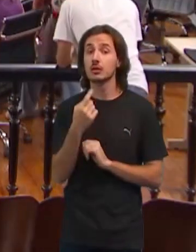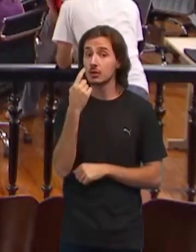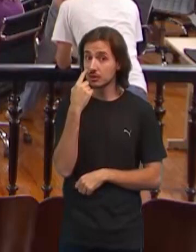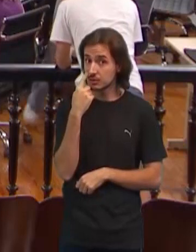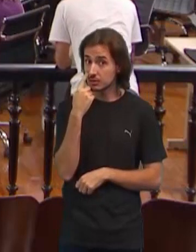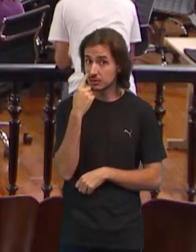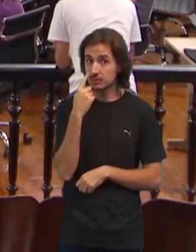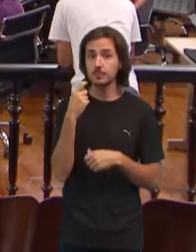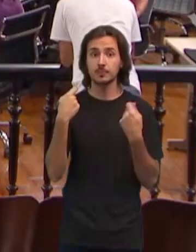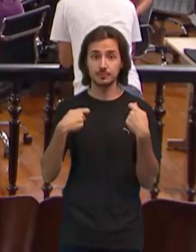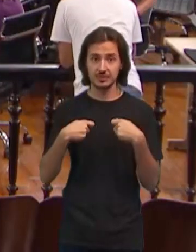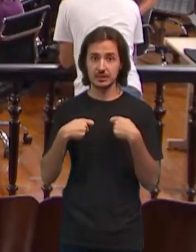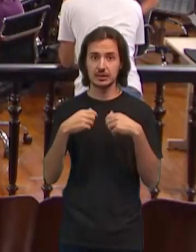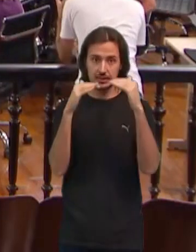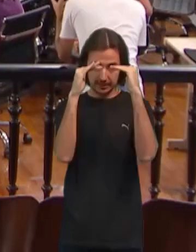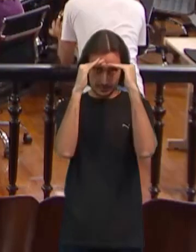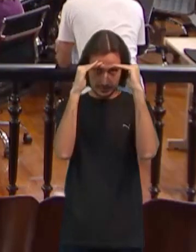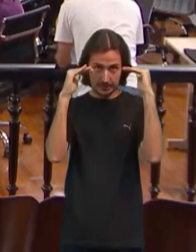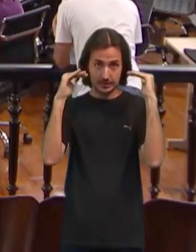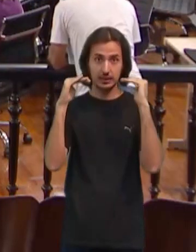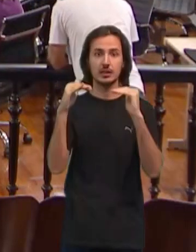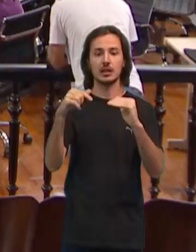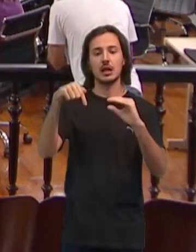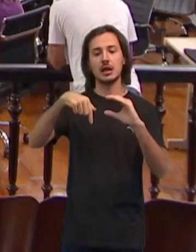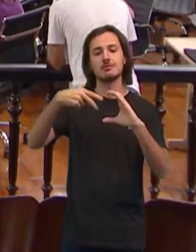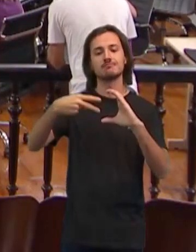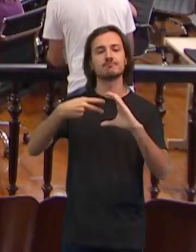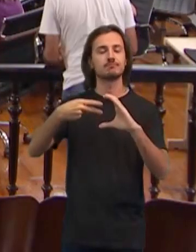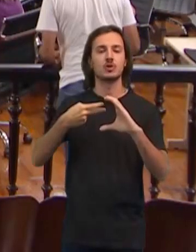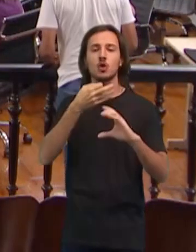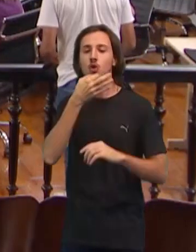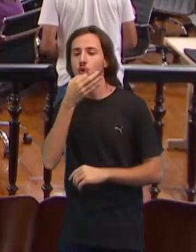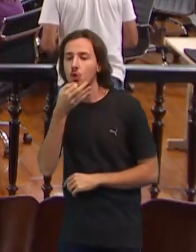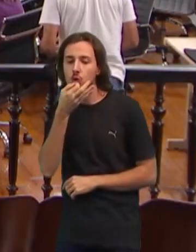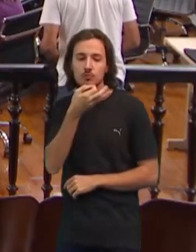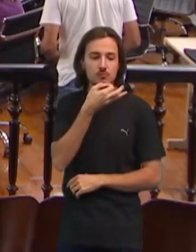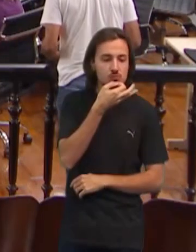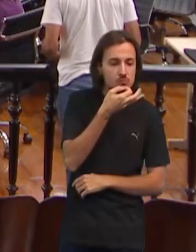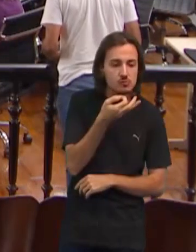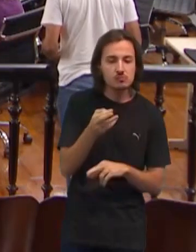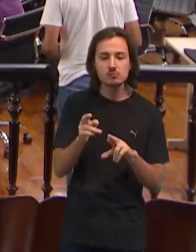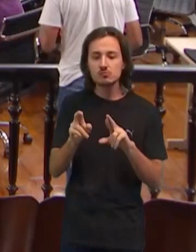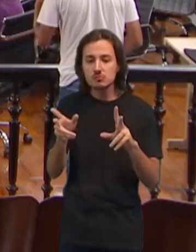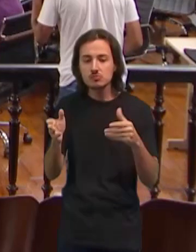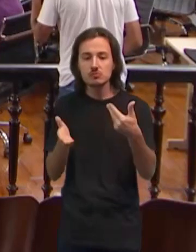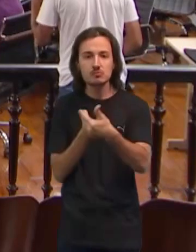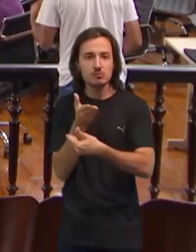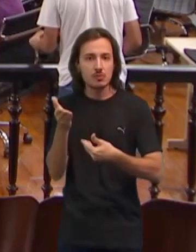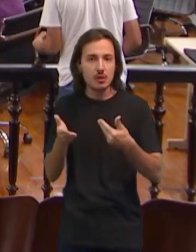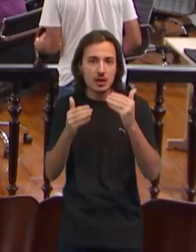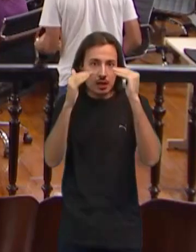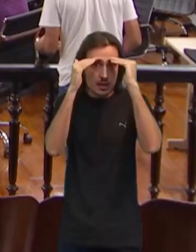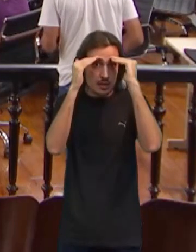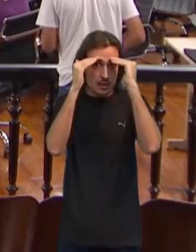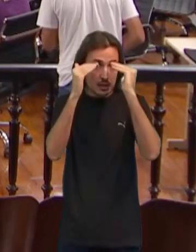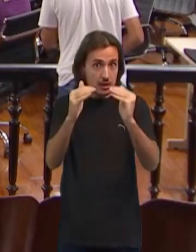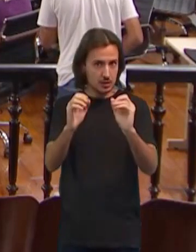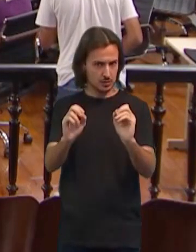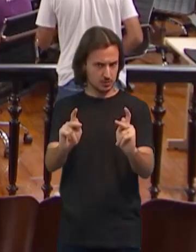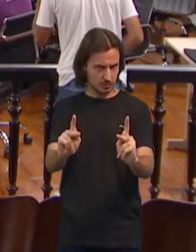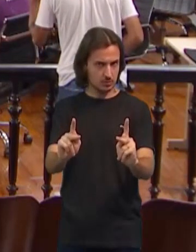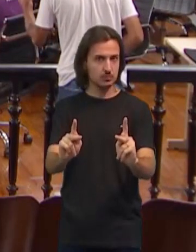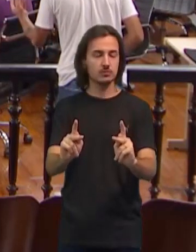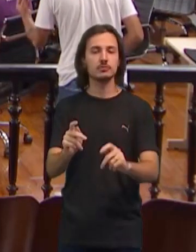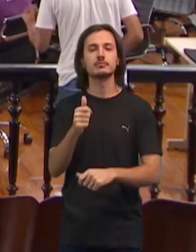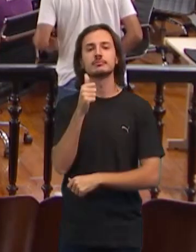uma casa de posicionamento, né, que cada um faz a sua, sempre com respeito. Né, vamos seguir sempre dentro dessa linha. Vereador